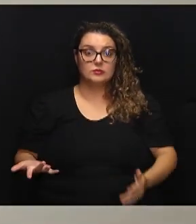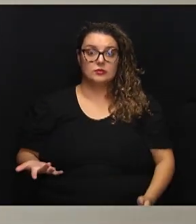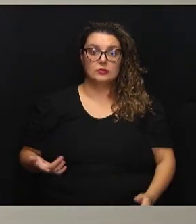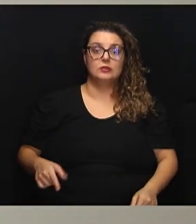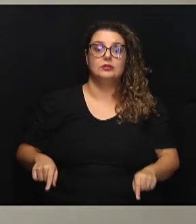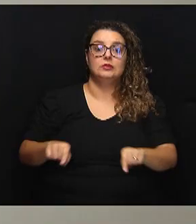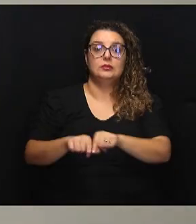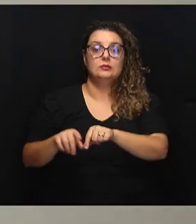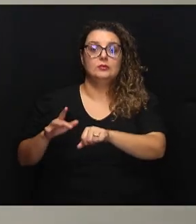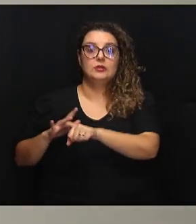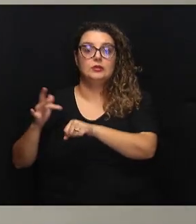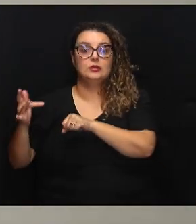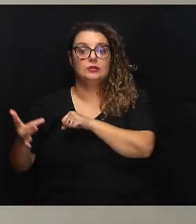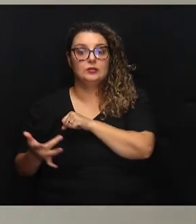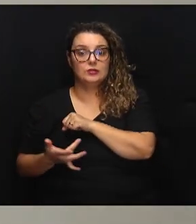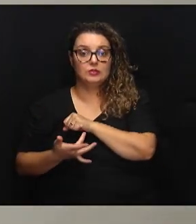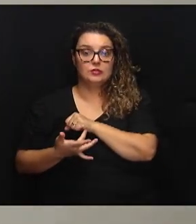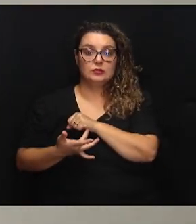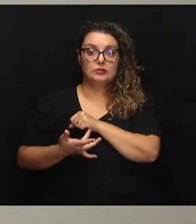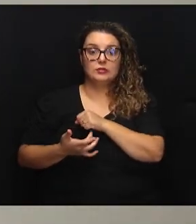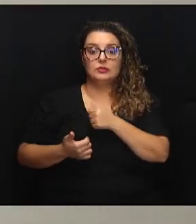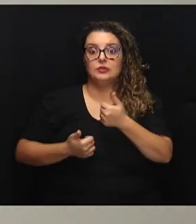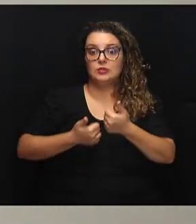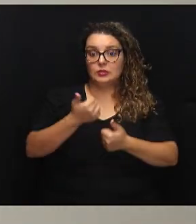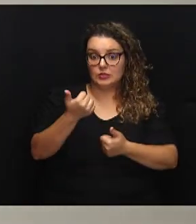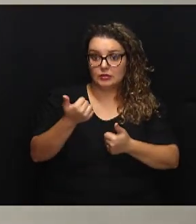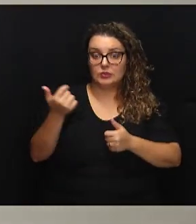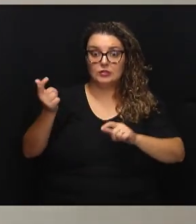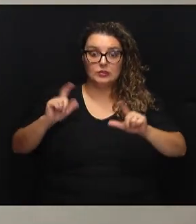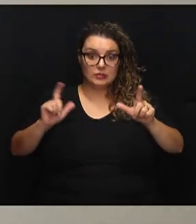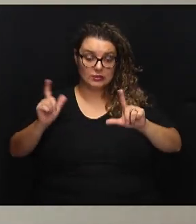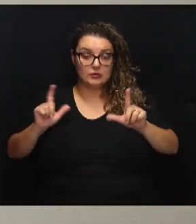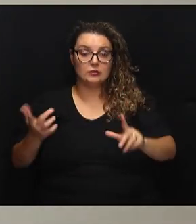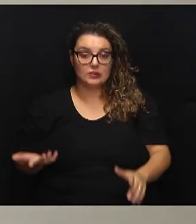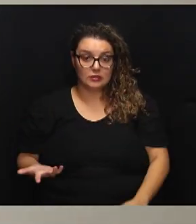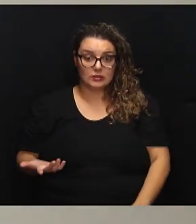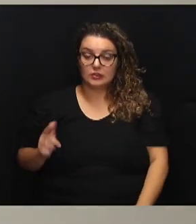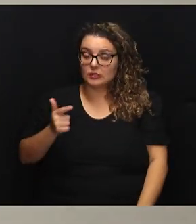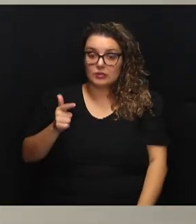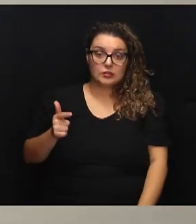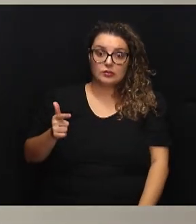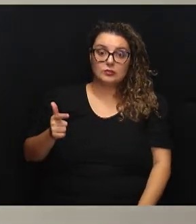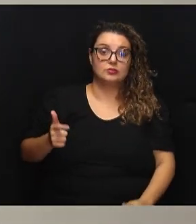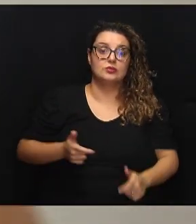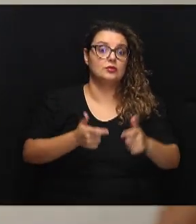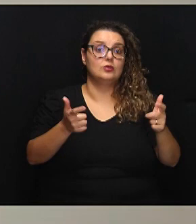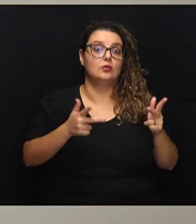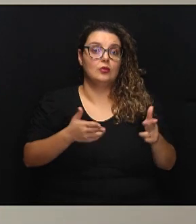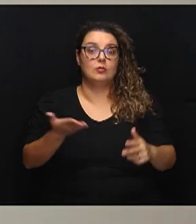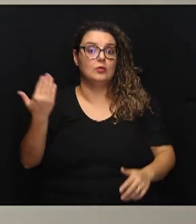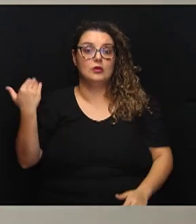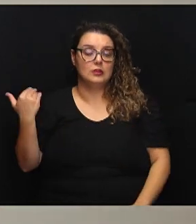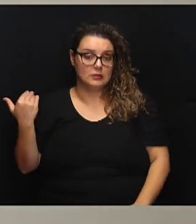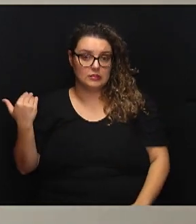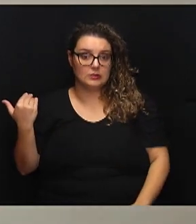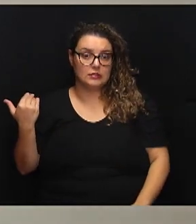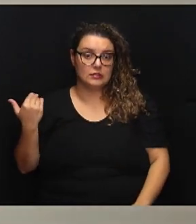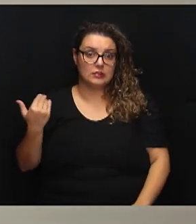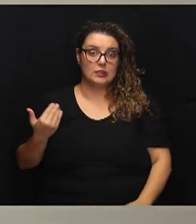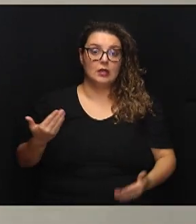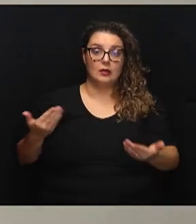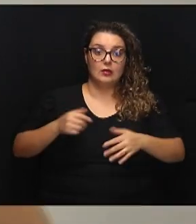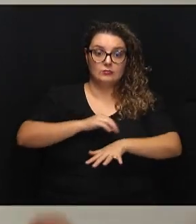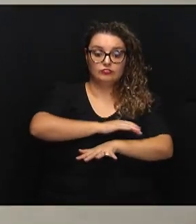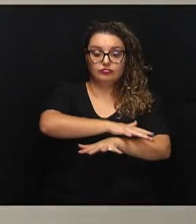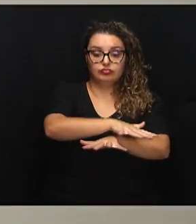aumento de jogos televisionados, né, que a gente não tinha tanto antes. Agora a gente tem um leque de opções, né, a